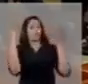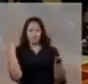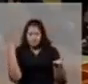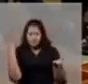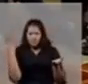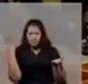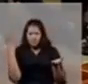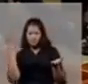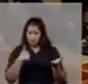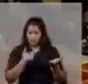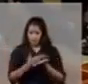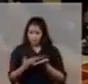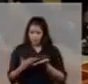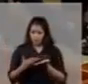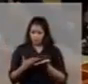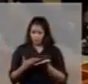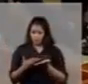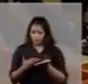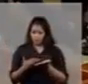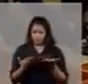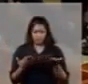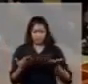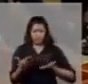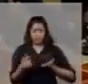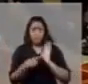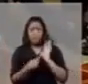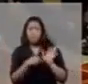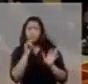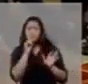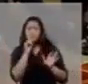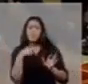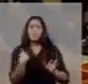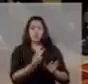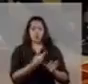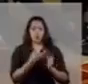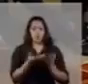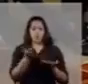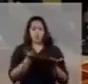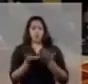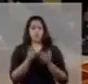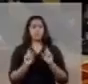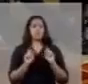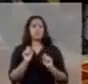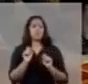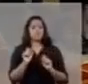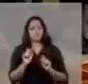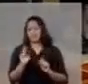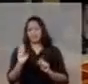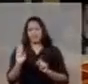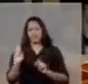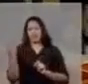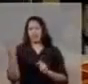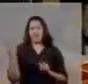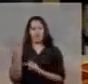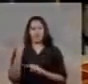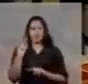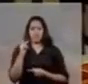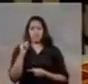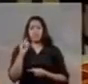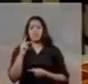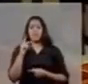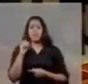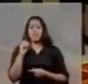essa ironia para tentar aqui ilustrar o fato de que nós estamos tratando aqui de uma hipocrisia, e estamos